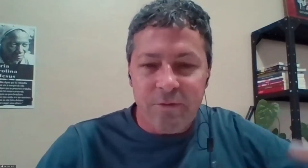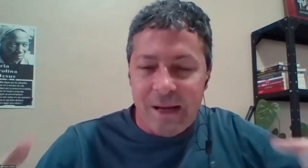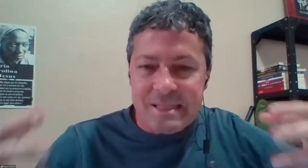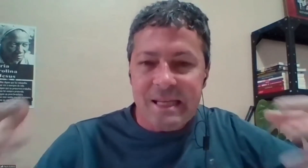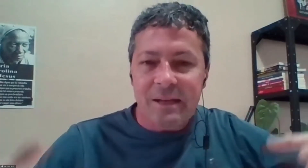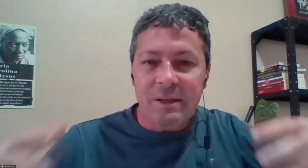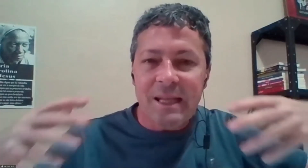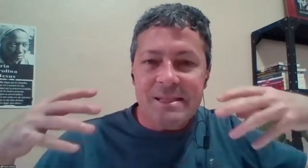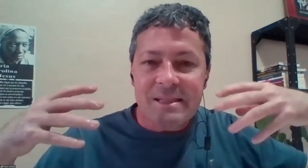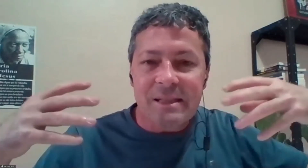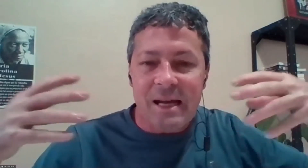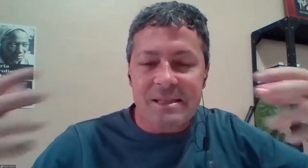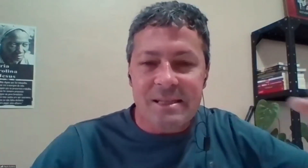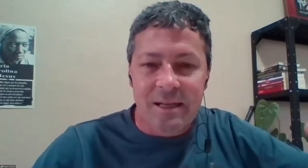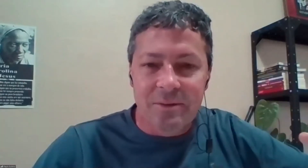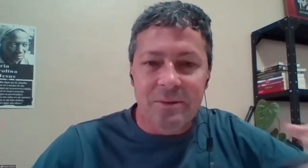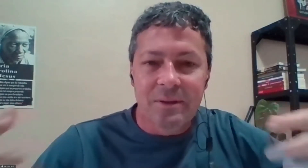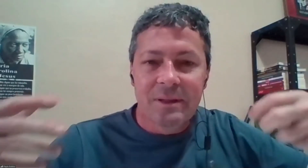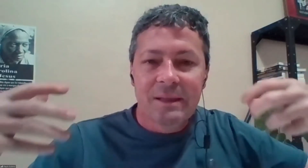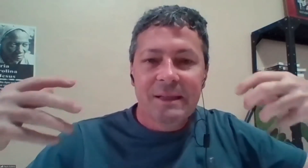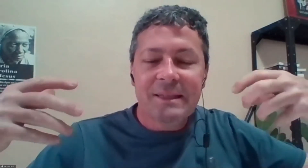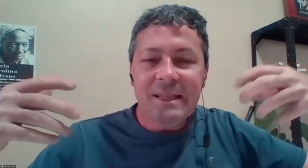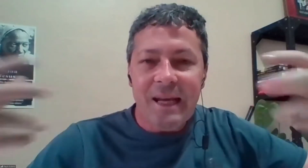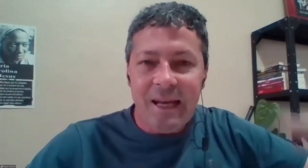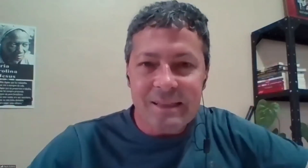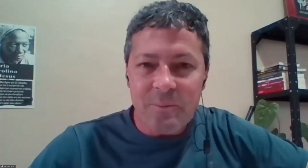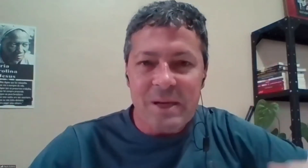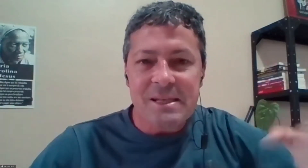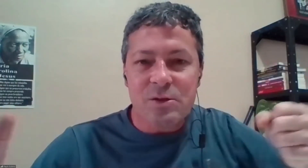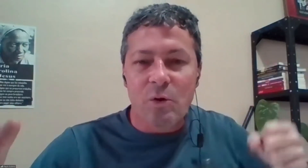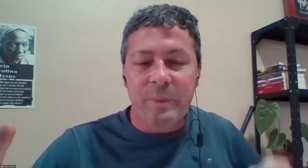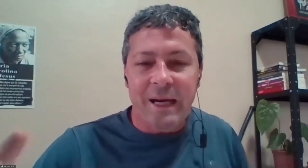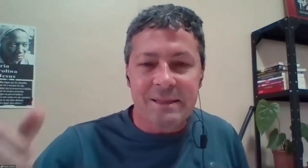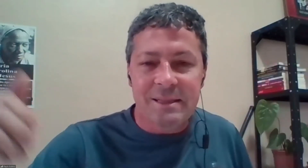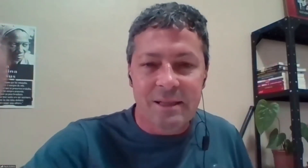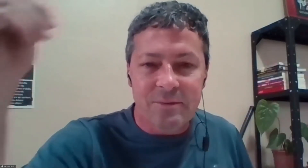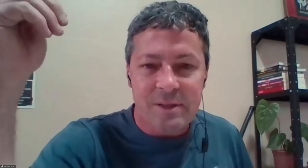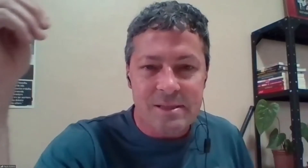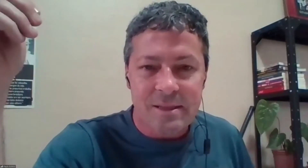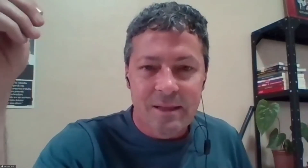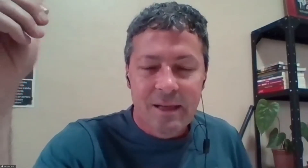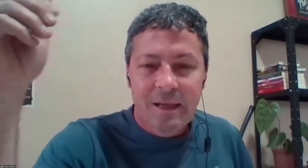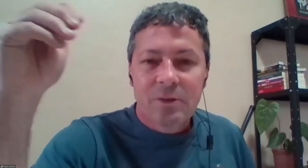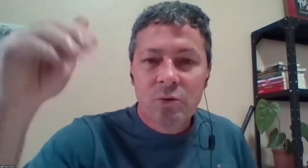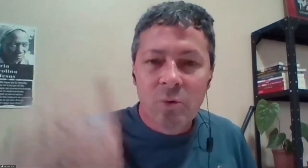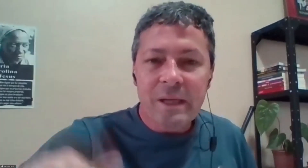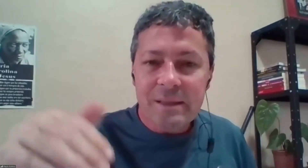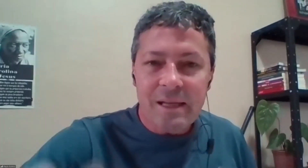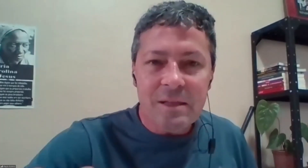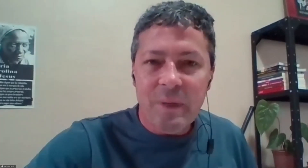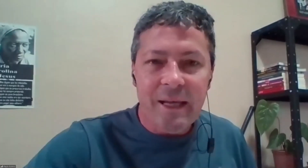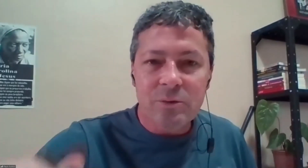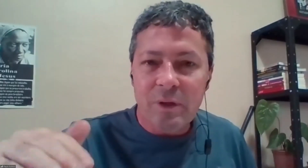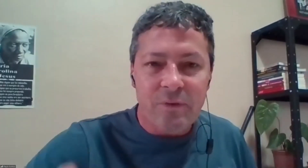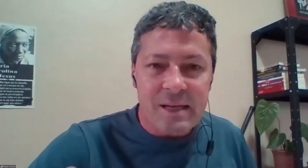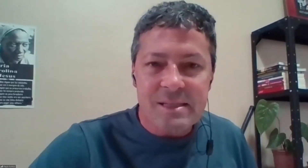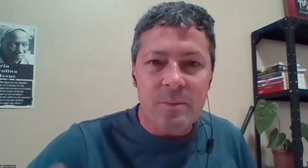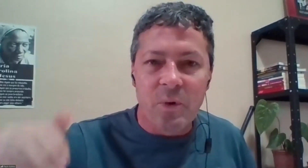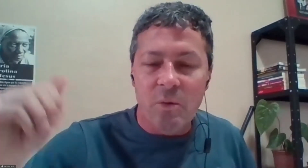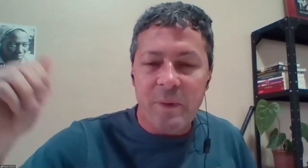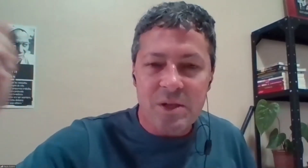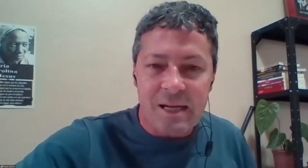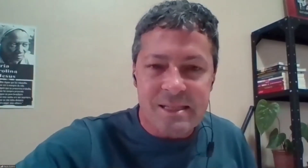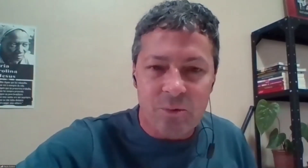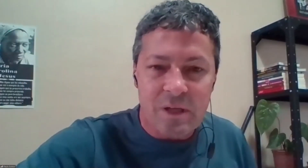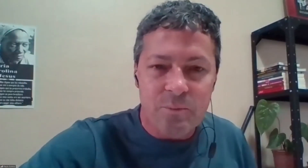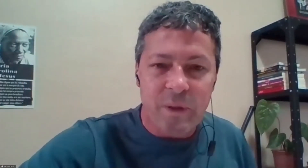contribua fazendo a destinação direta para essas cooperativas, num entendimento que vai ser bom